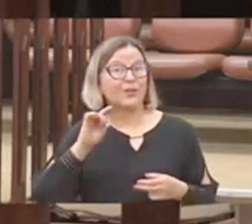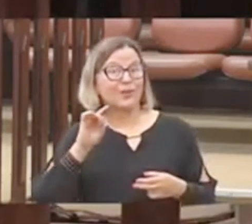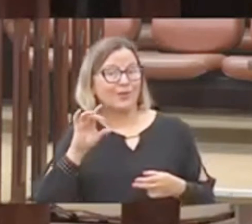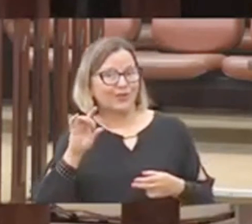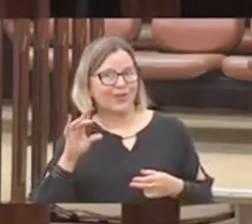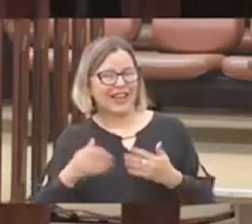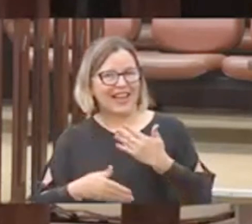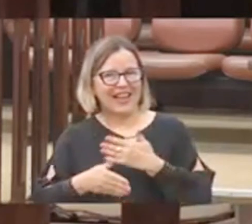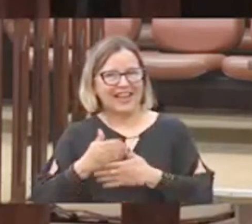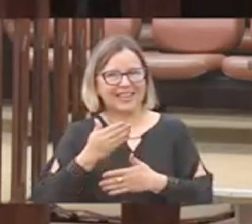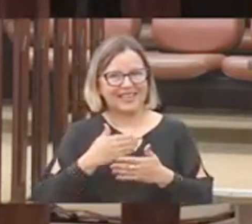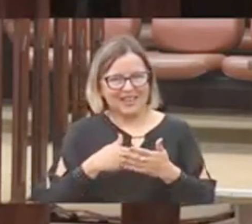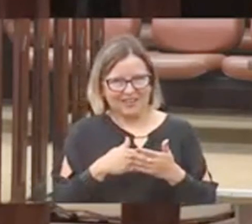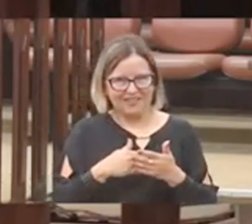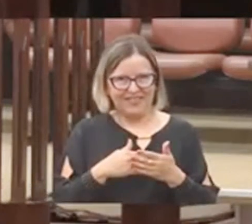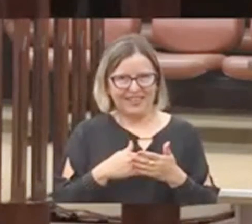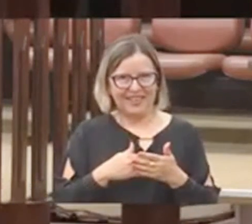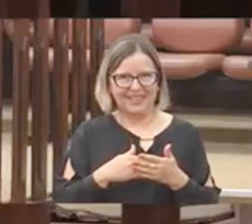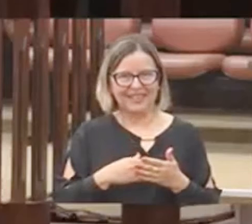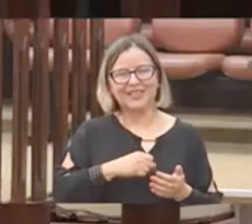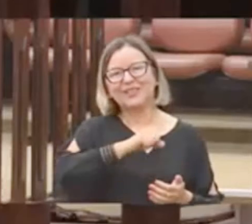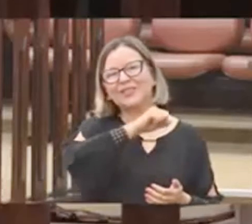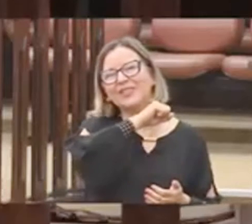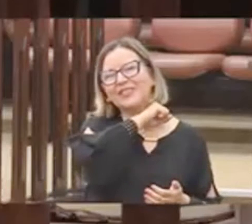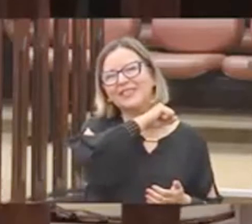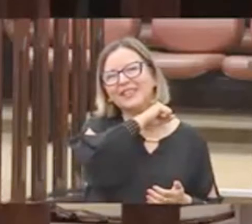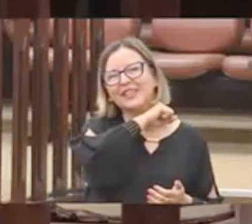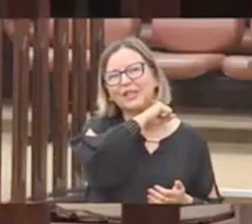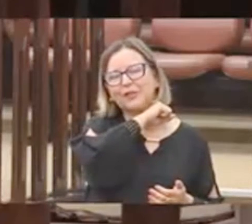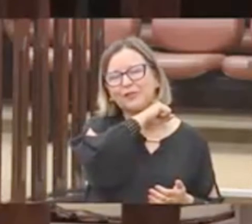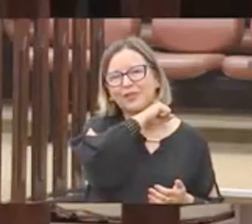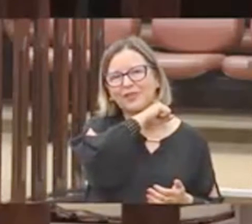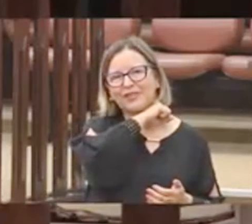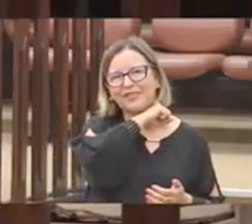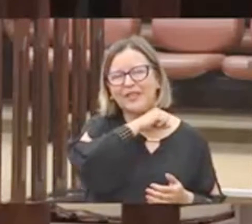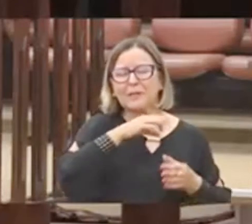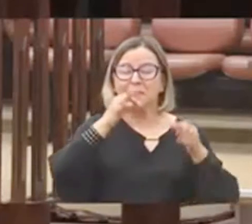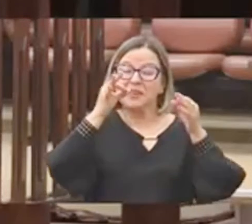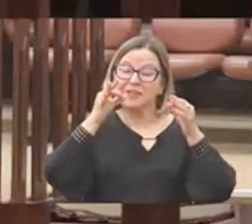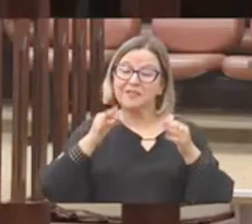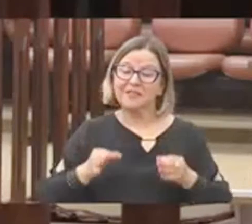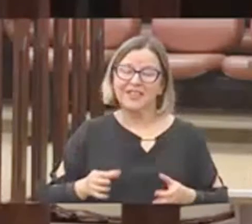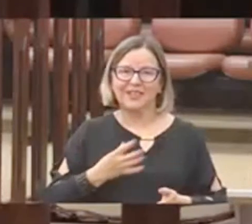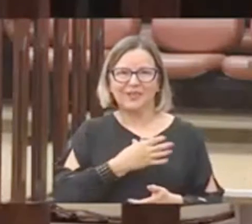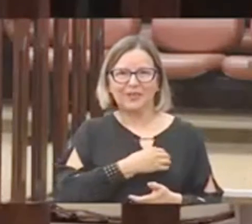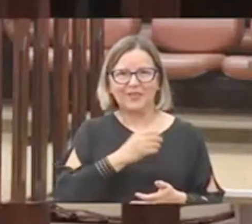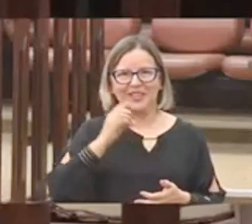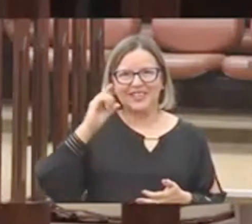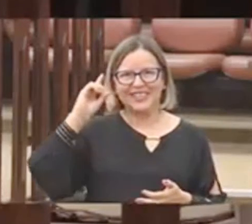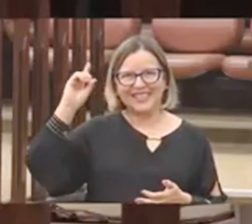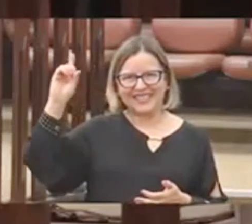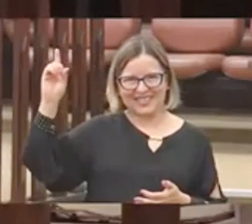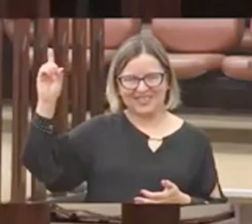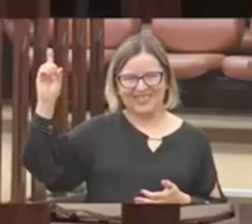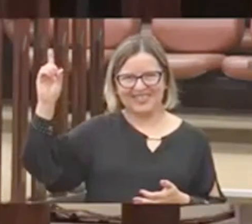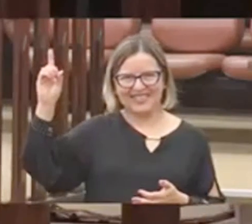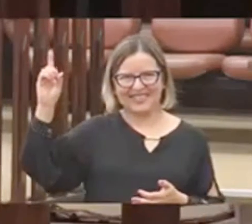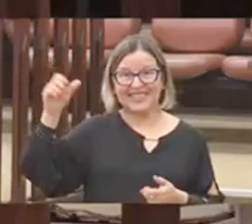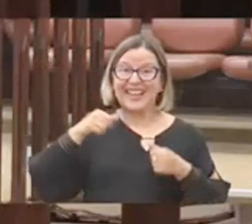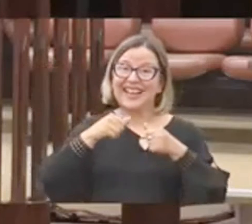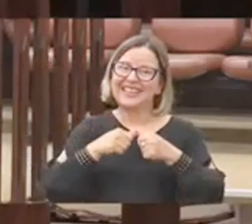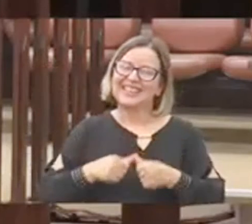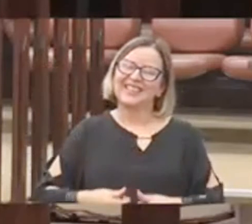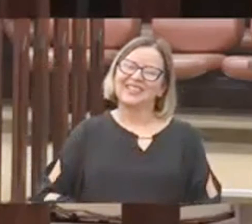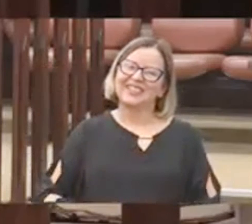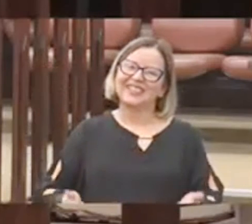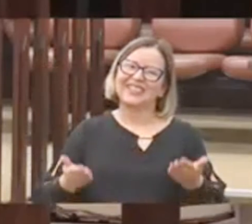nós podemos descansar é no sacrifício perfeito do Filho de Deus. E é isso que vai trazer o